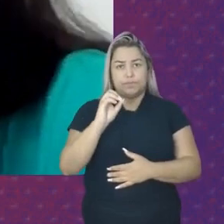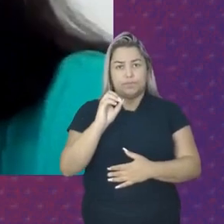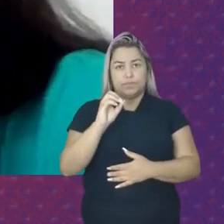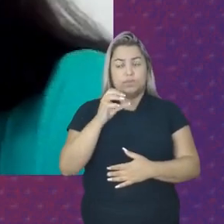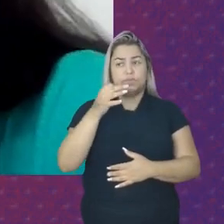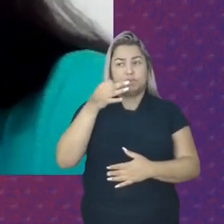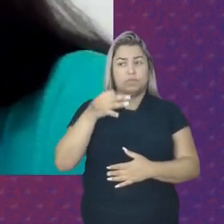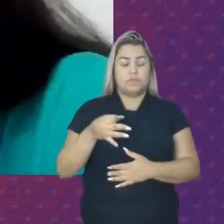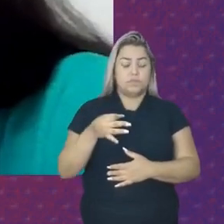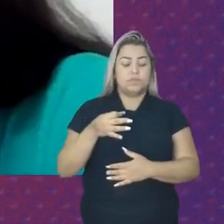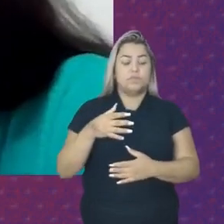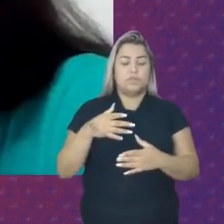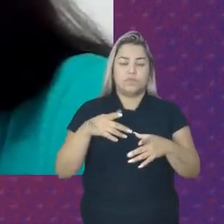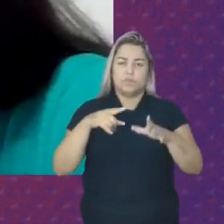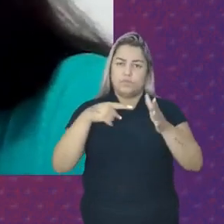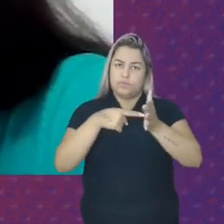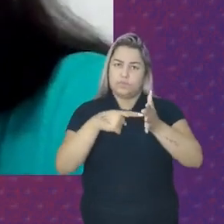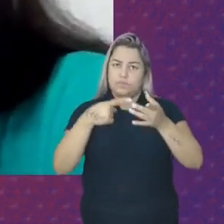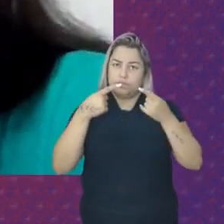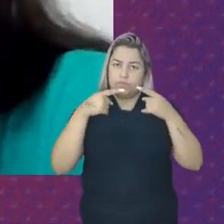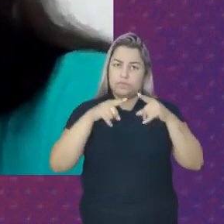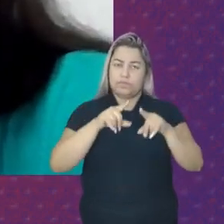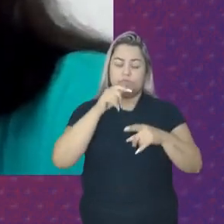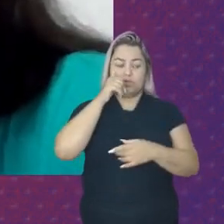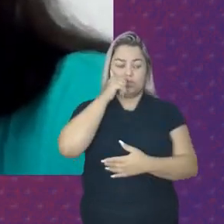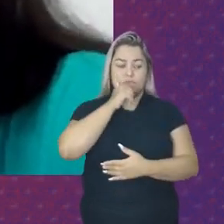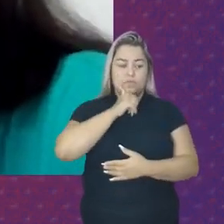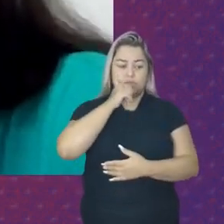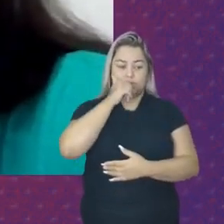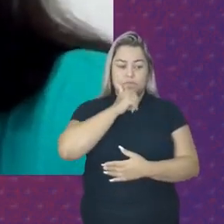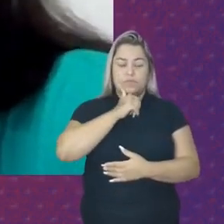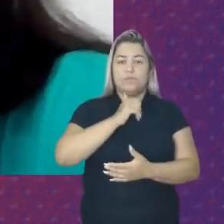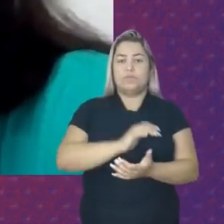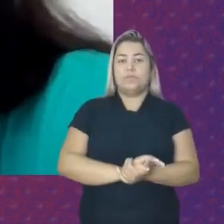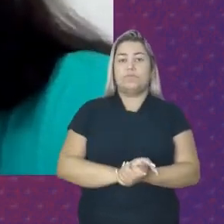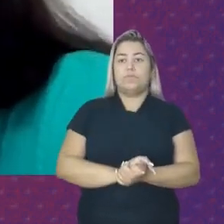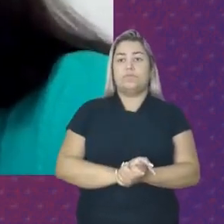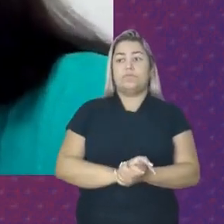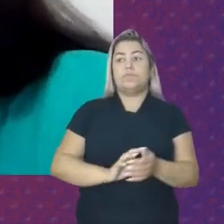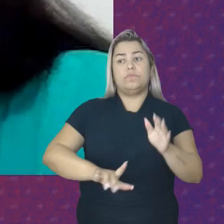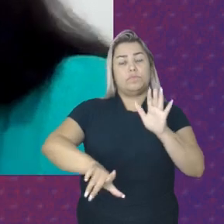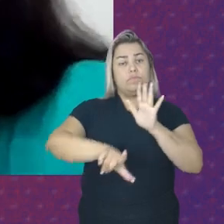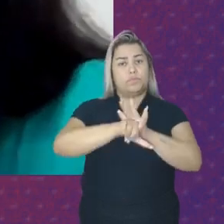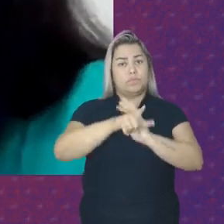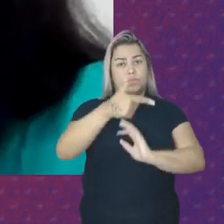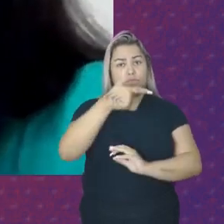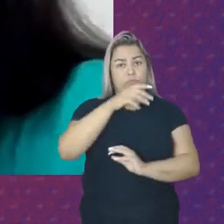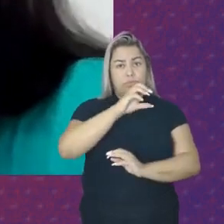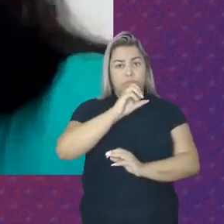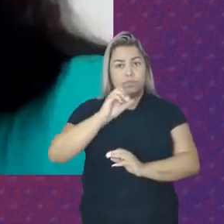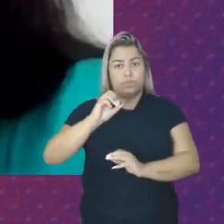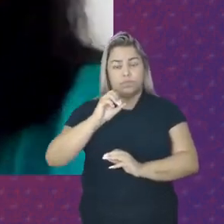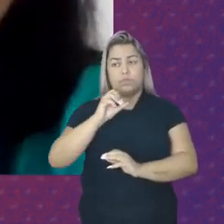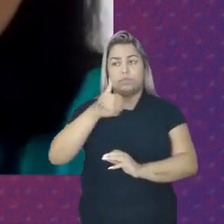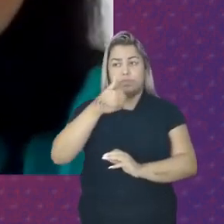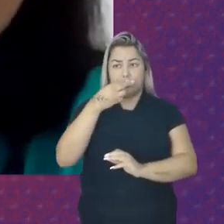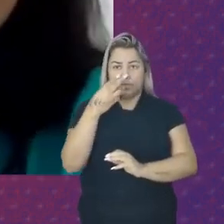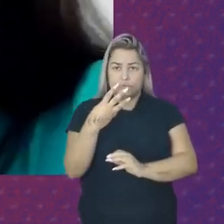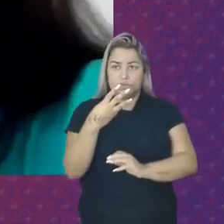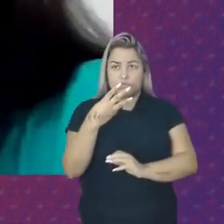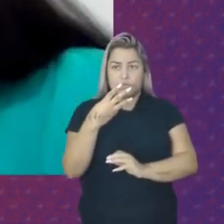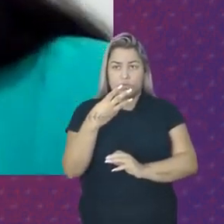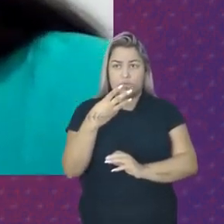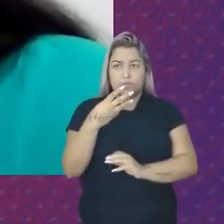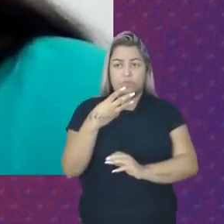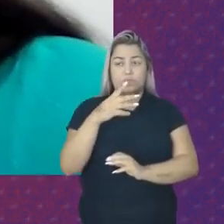a atender denúncias de violência contra a mulher. E essa lei de 2003 dava autorização às